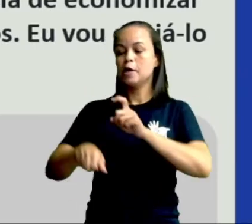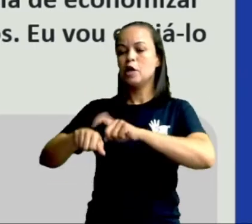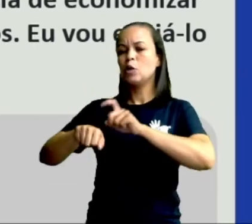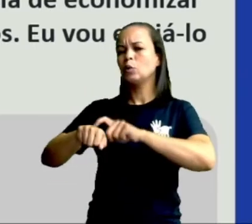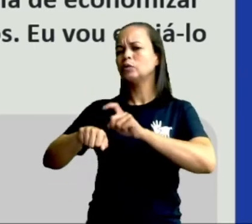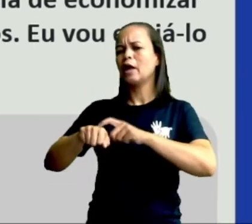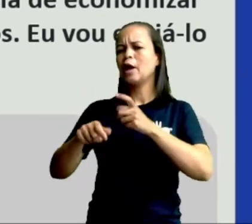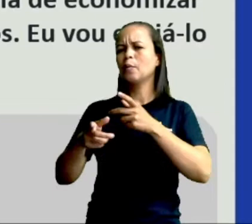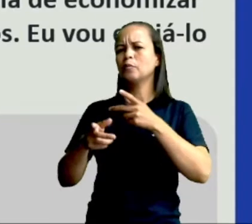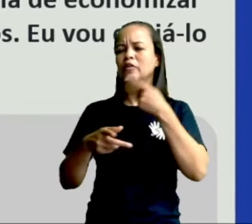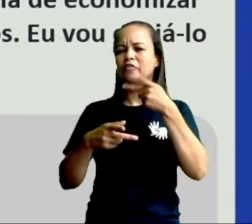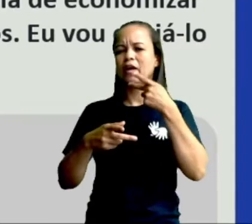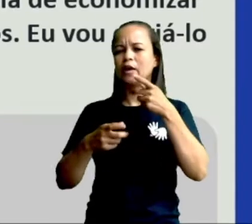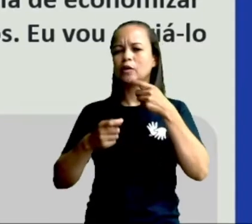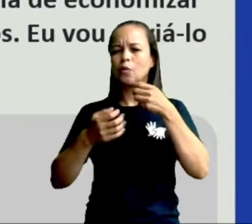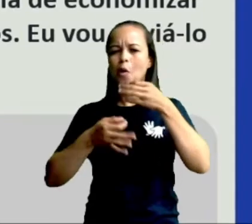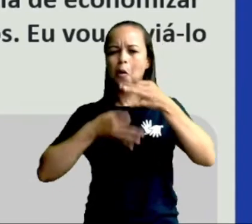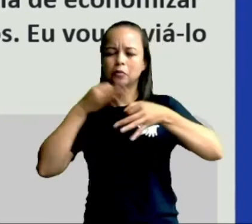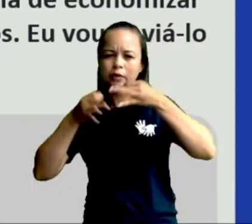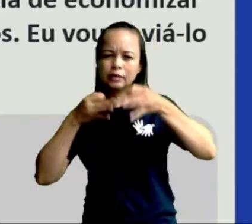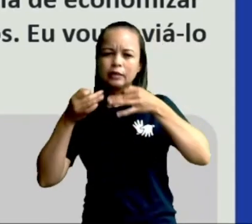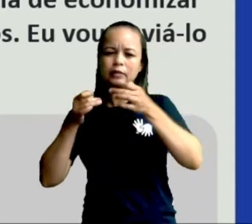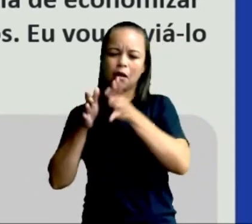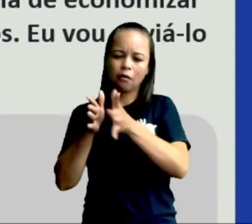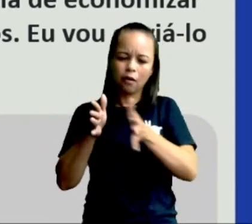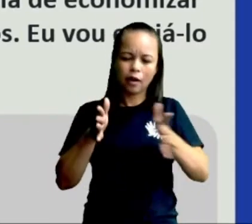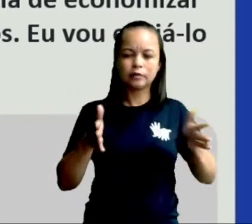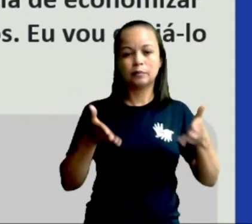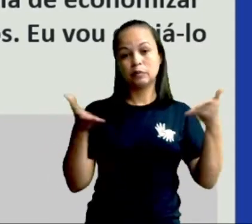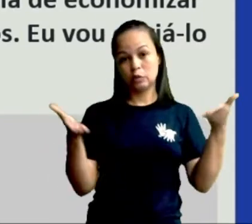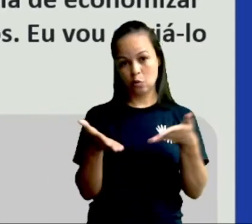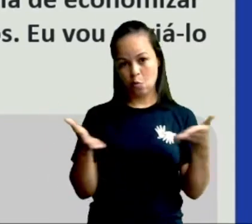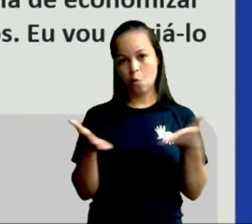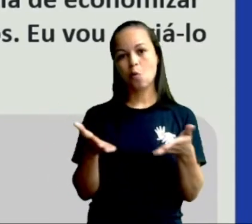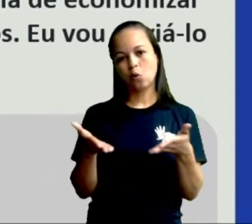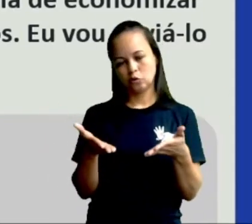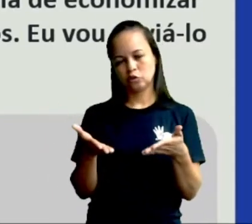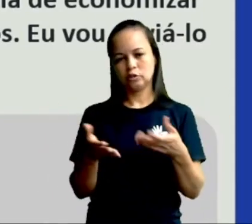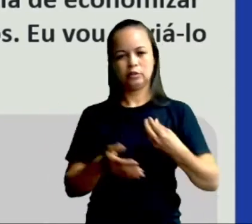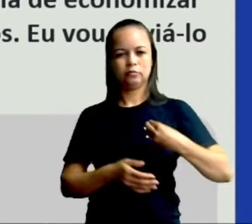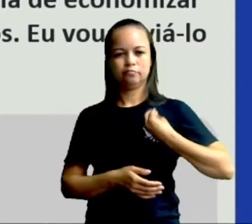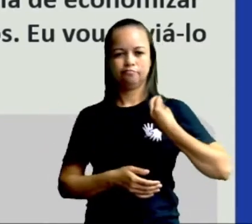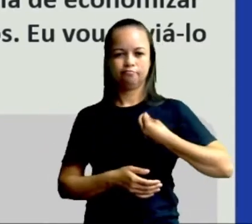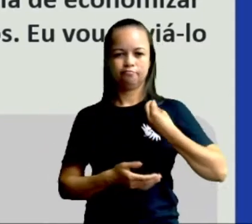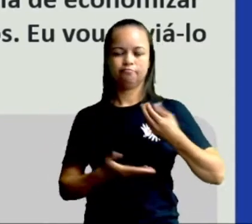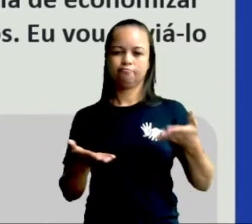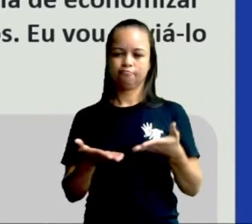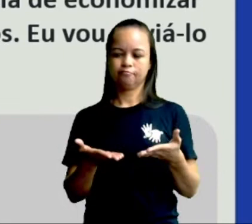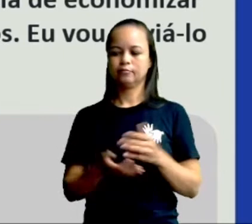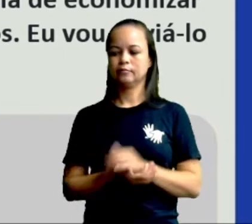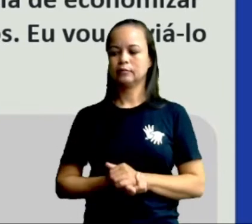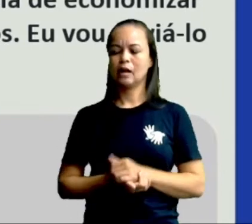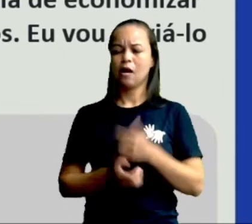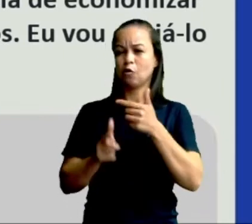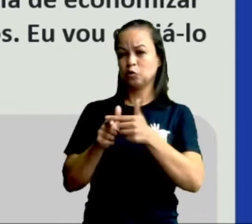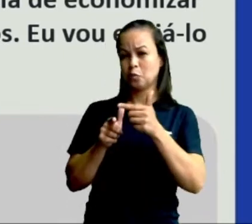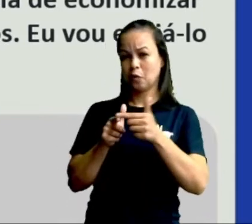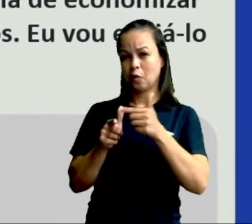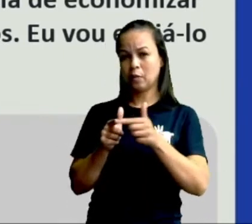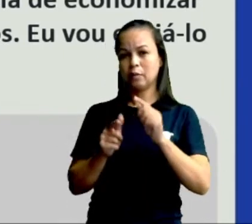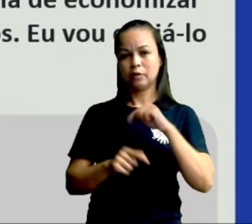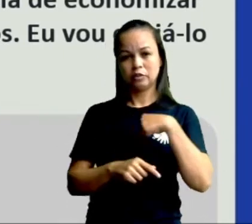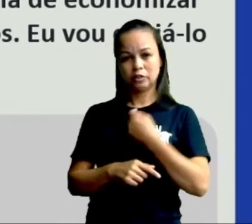situado na crítica em que se faz ao tempo atual que nós estamos vivendo, tá? Aos problemas que nós